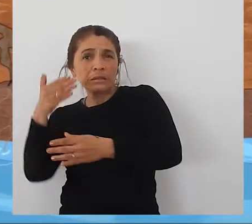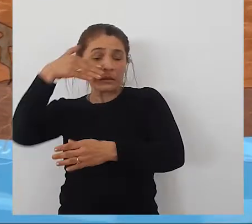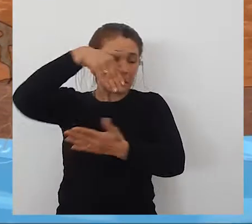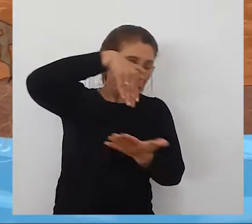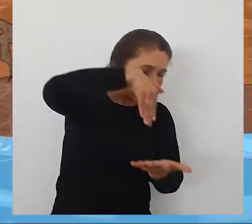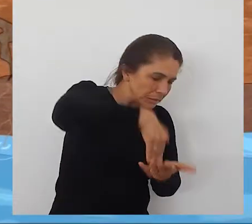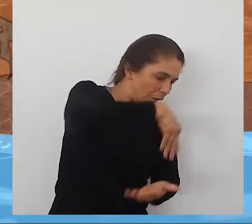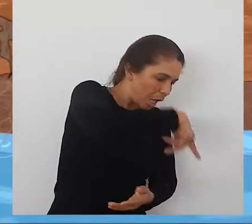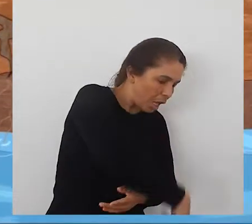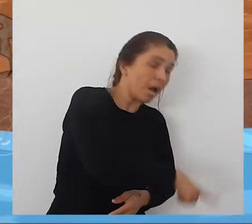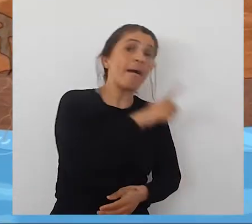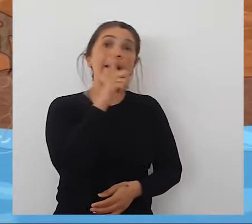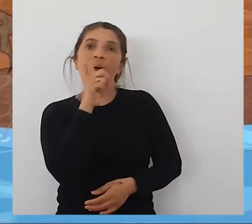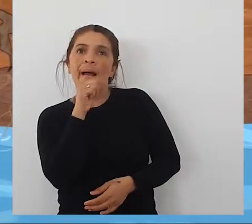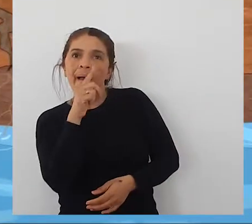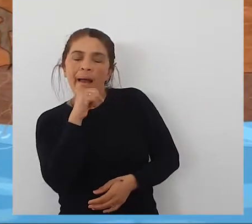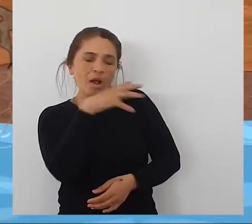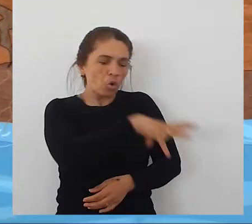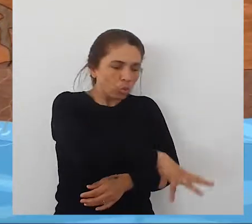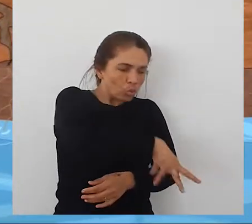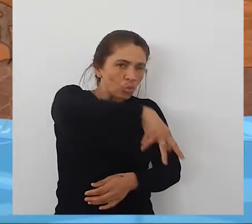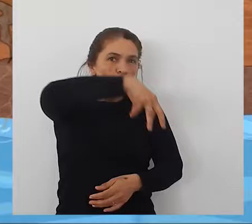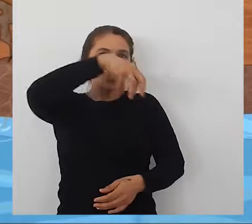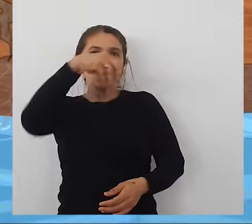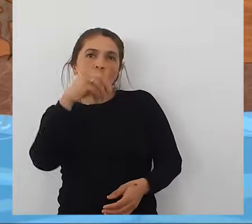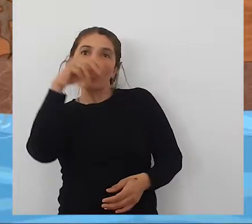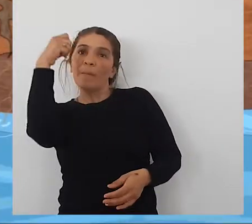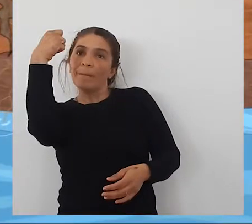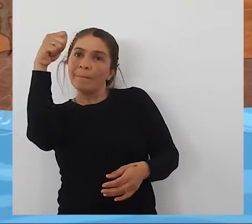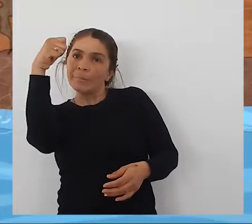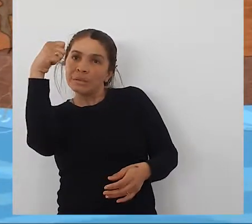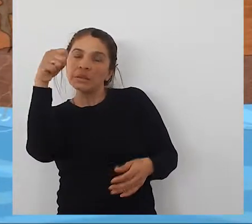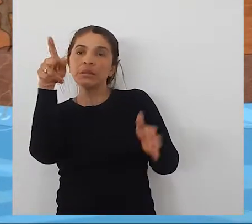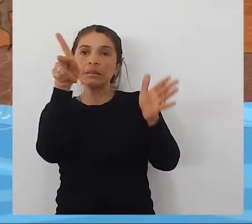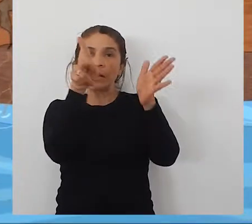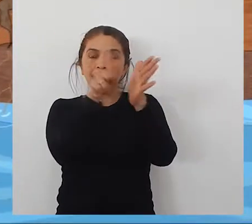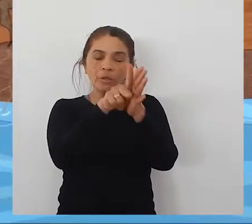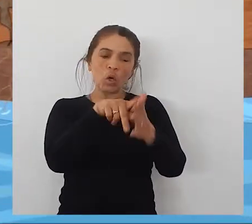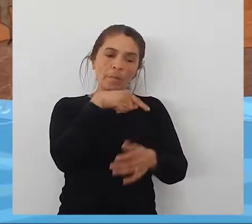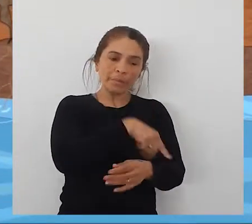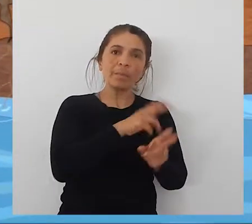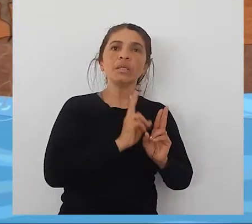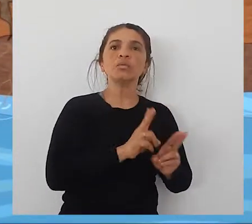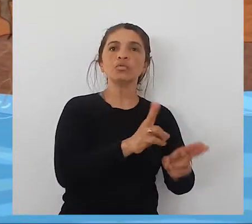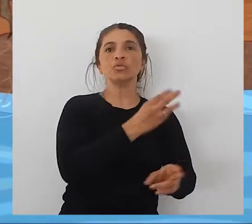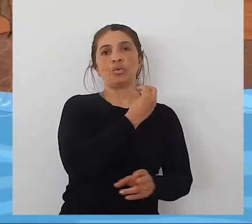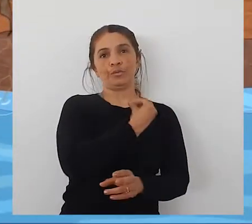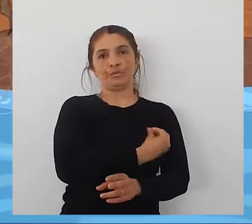até atingir o lençol subterrâneo, retirando a água necessária para a sua sobrevivência.